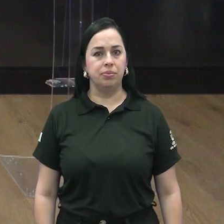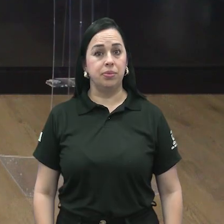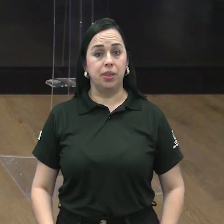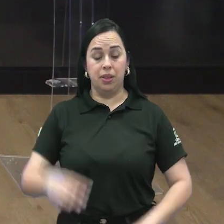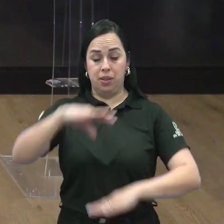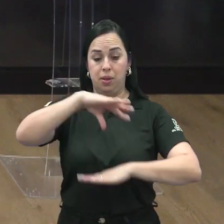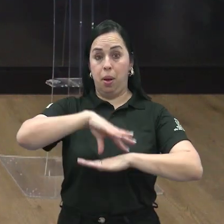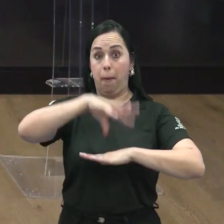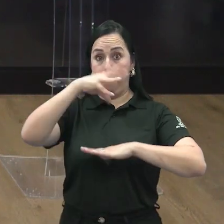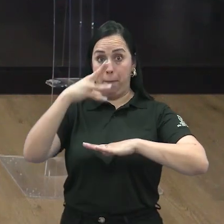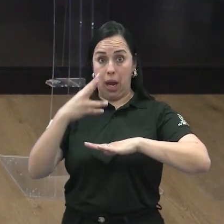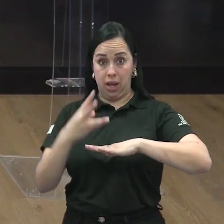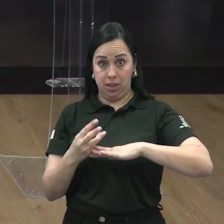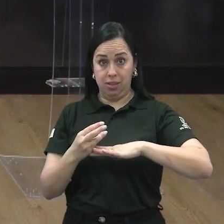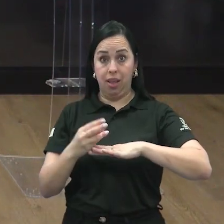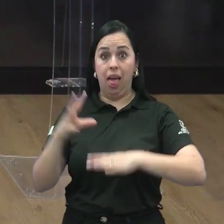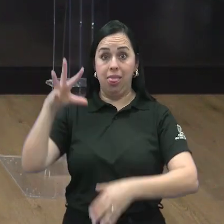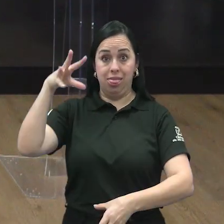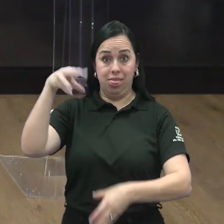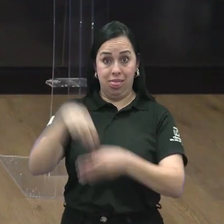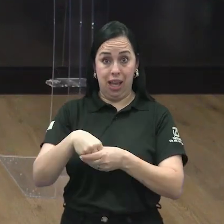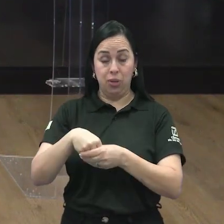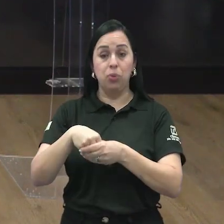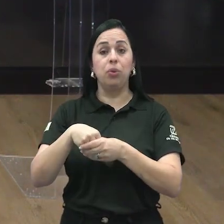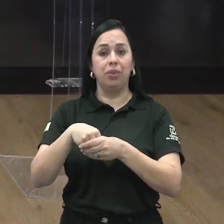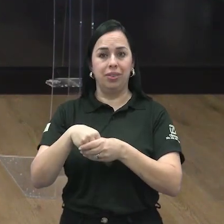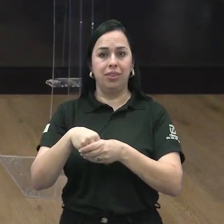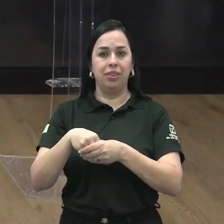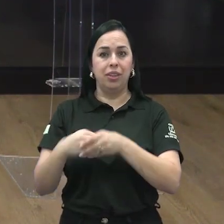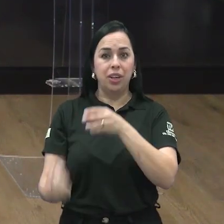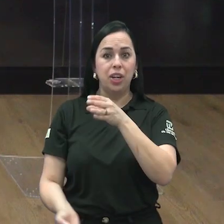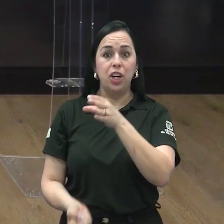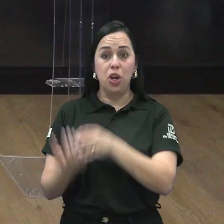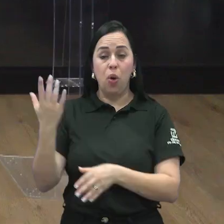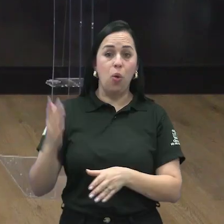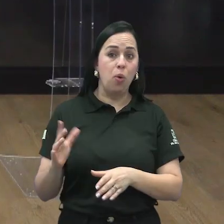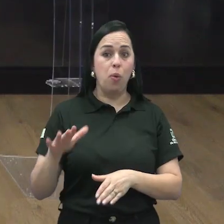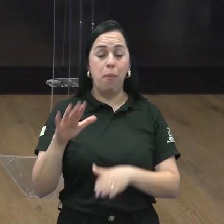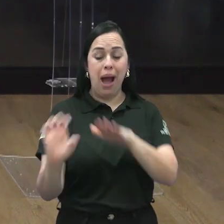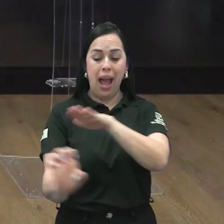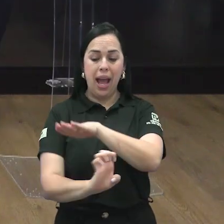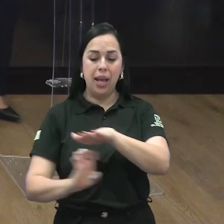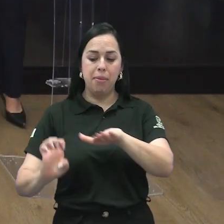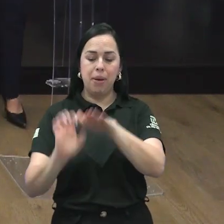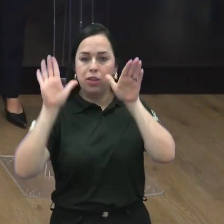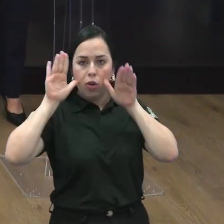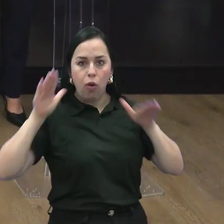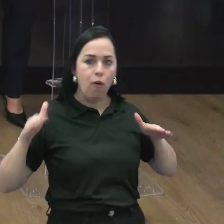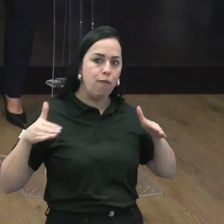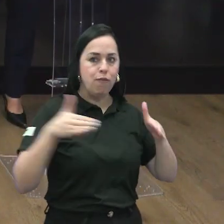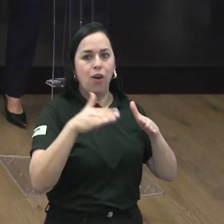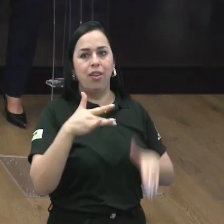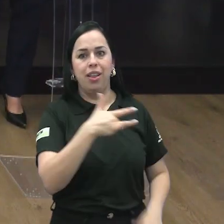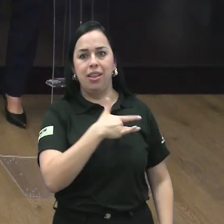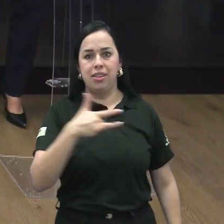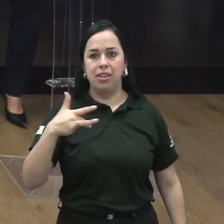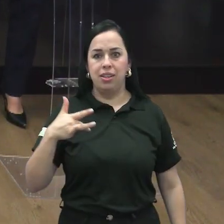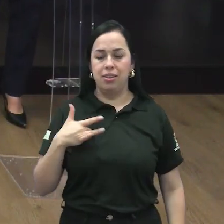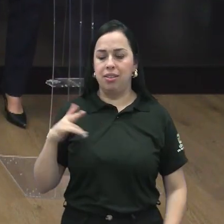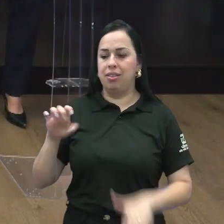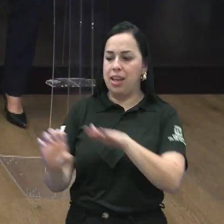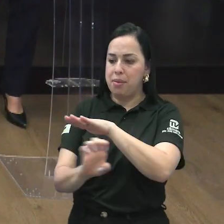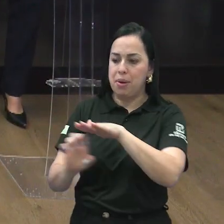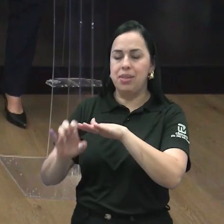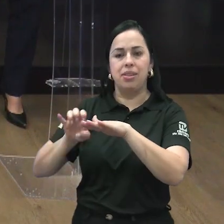O PIT, Parque de Inovação Tecnológica de São José dos Campos, criou um cluster de saúde e biotecnologia que reúne